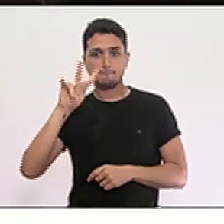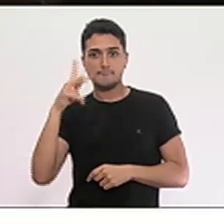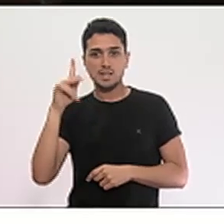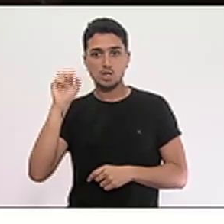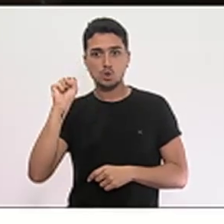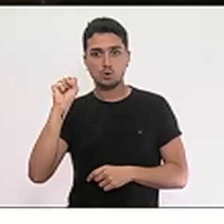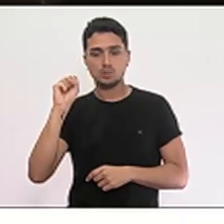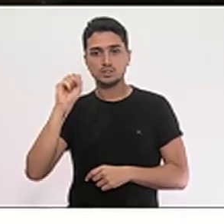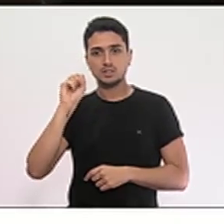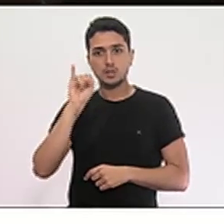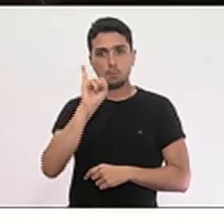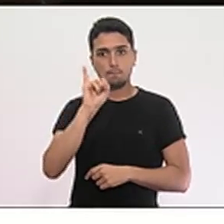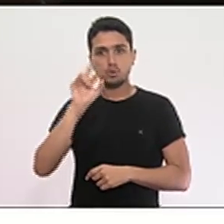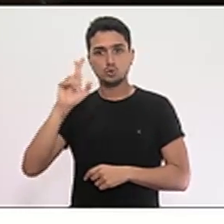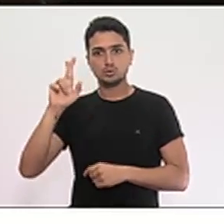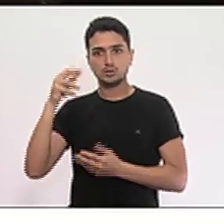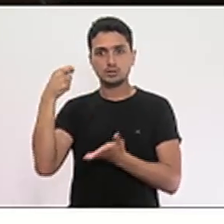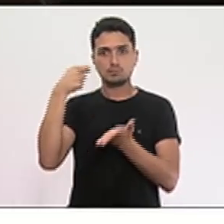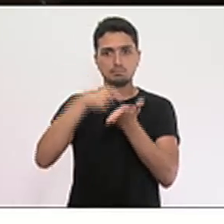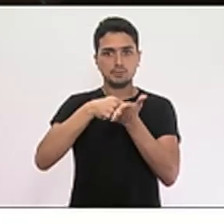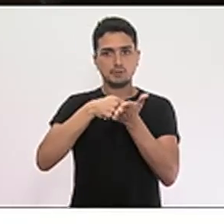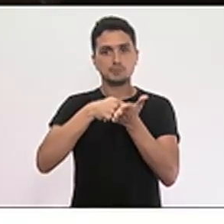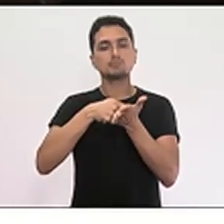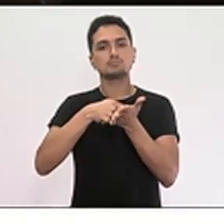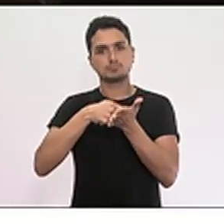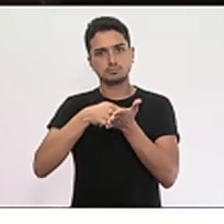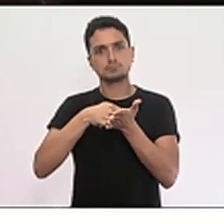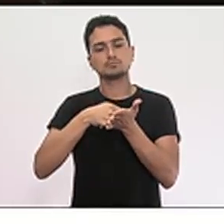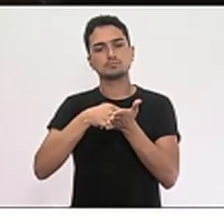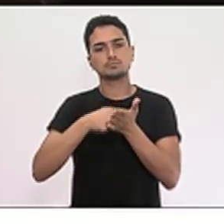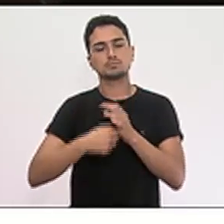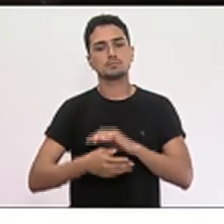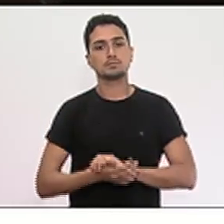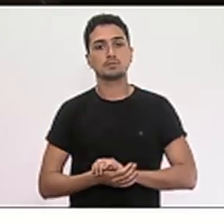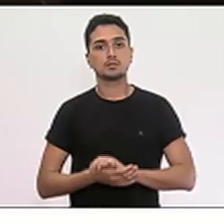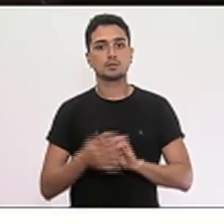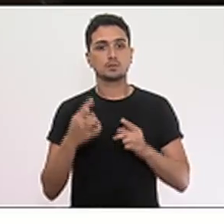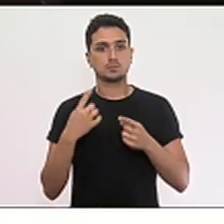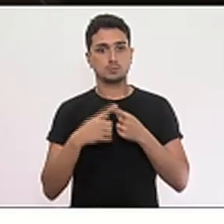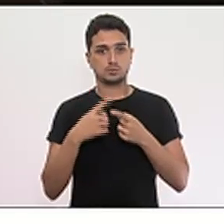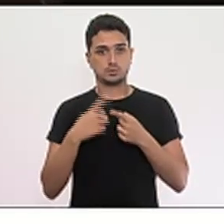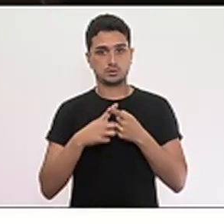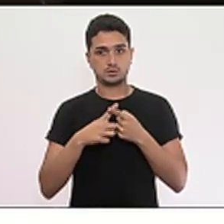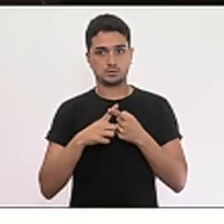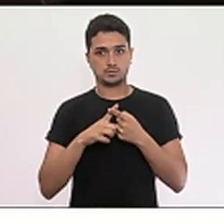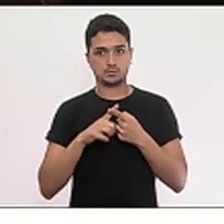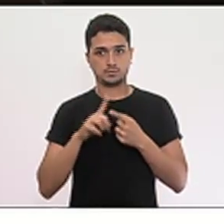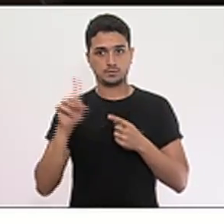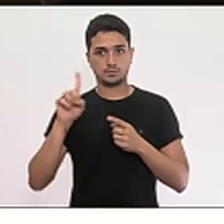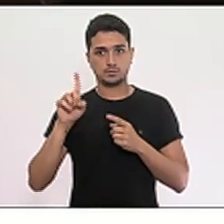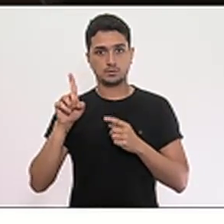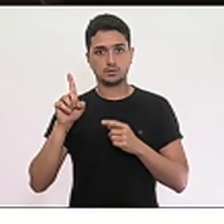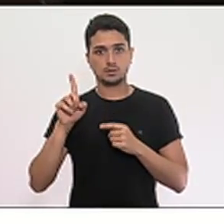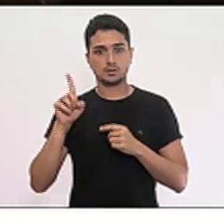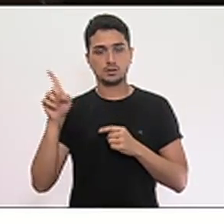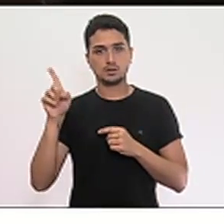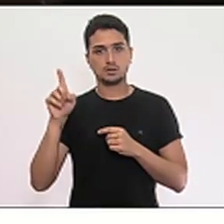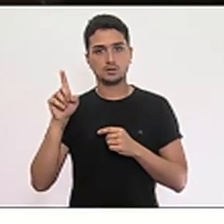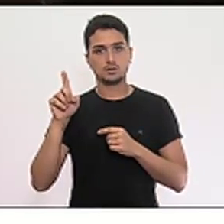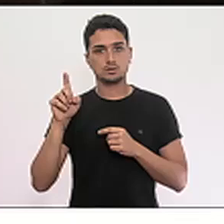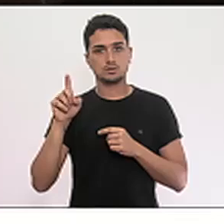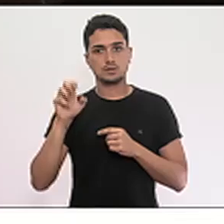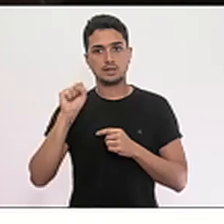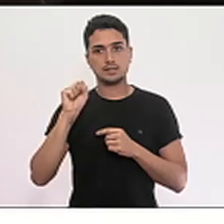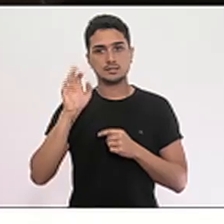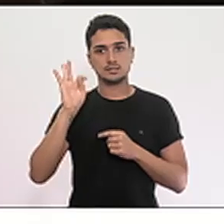imposto pago a mais indevidamente, porque o Supremo Tribunal Federal determinou que,